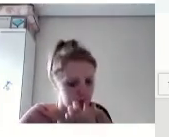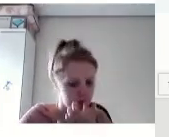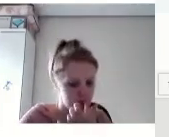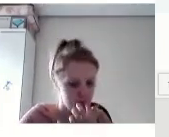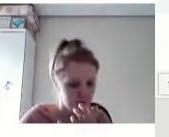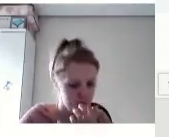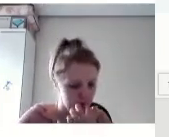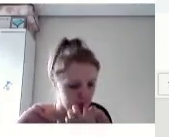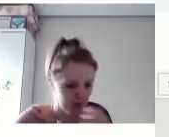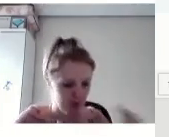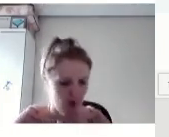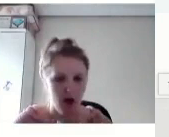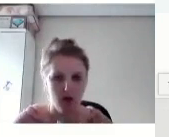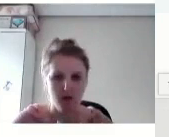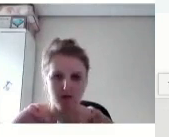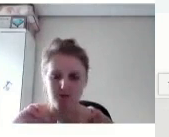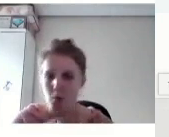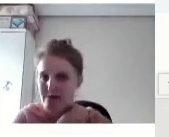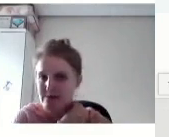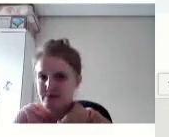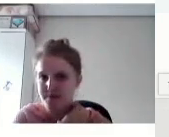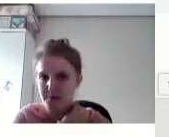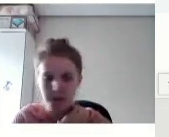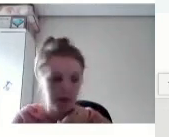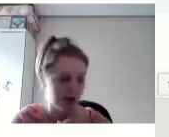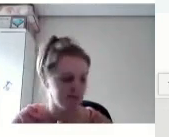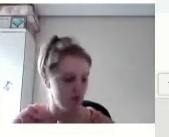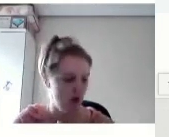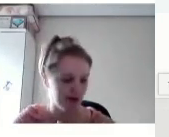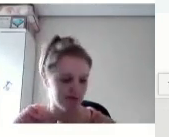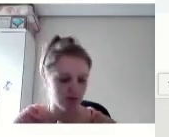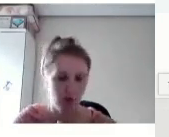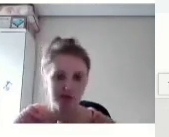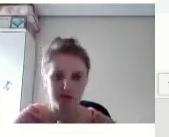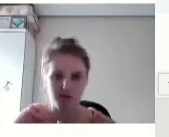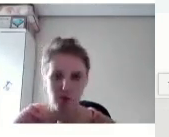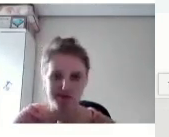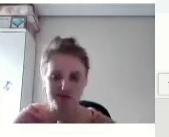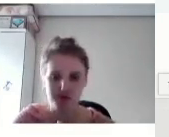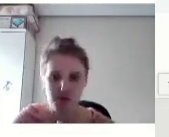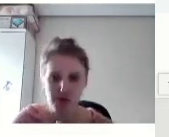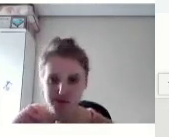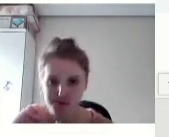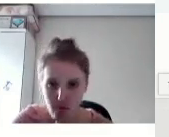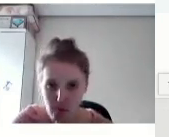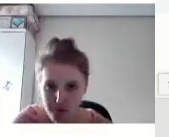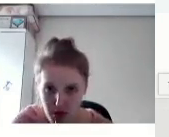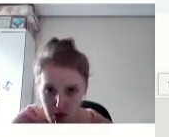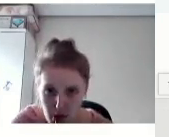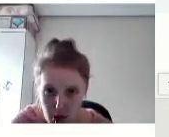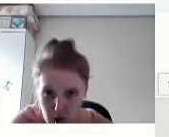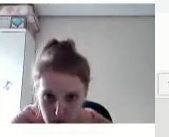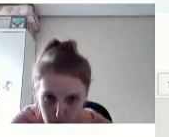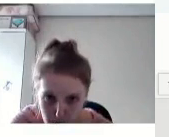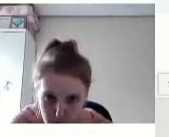do psi estrela, del L del φ ponto estrela é nulo. E significa que eu não tenho um campo